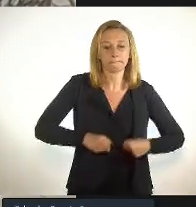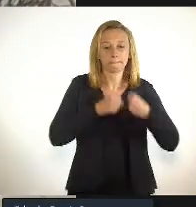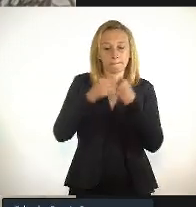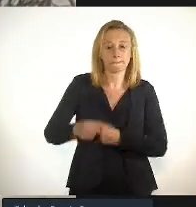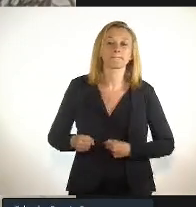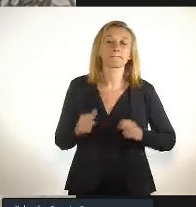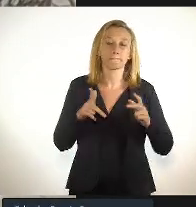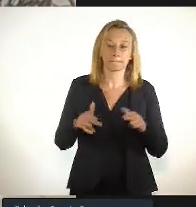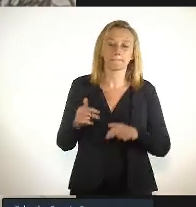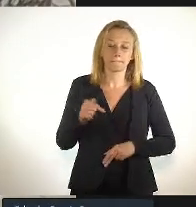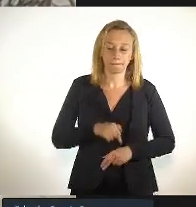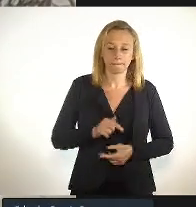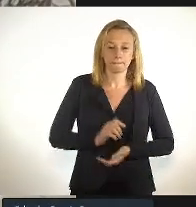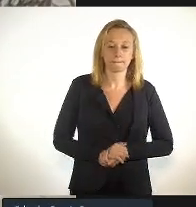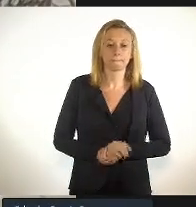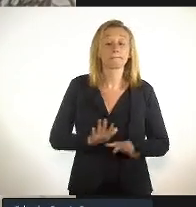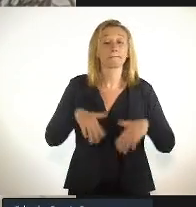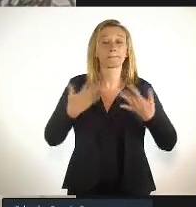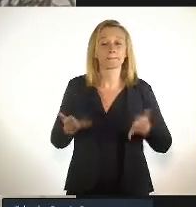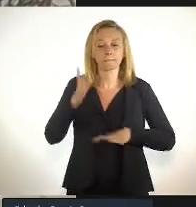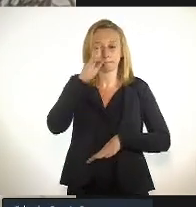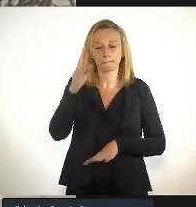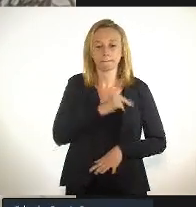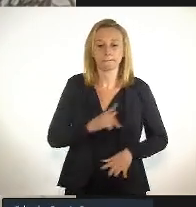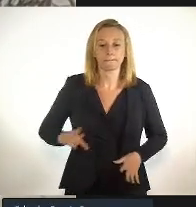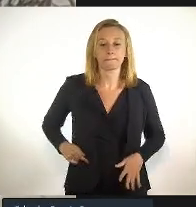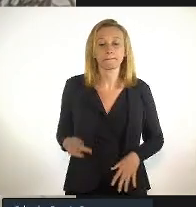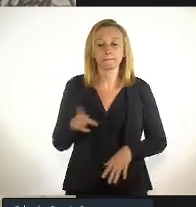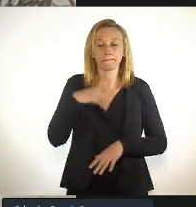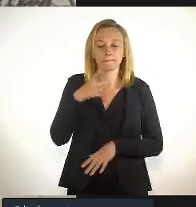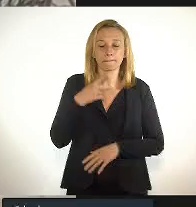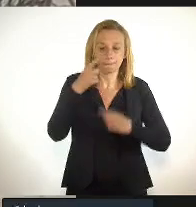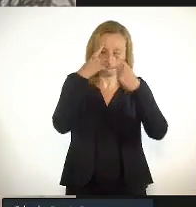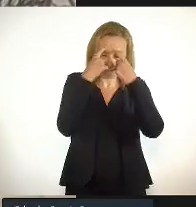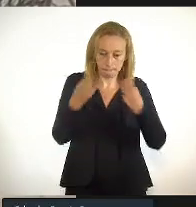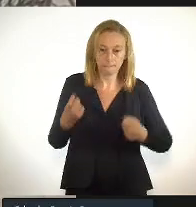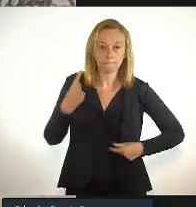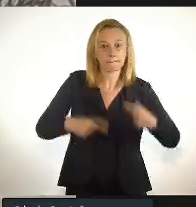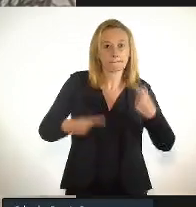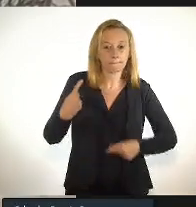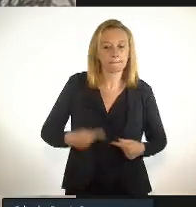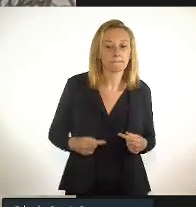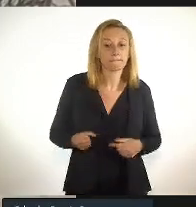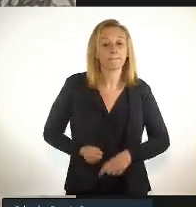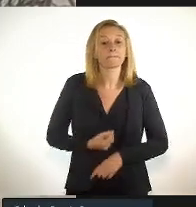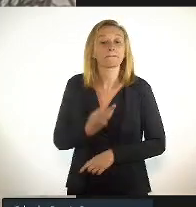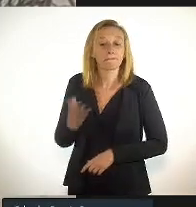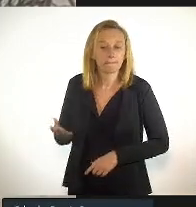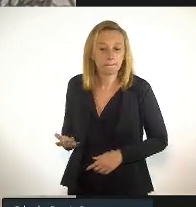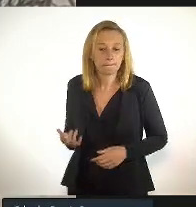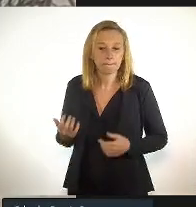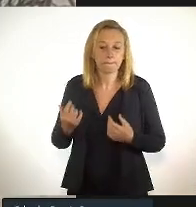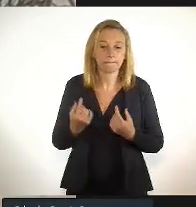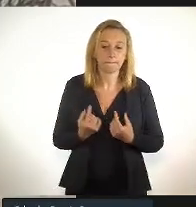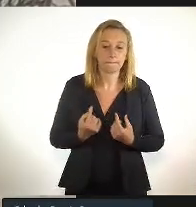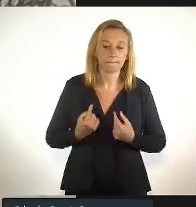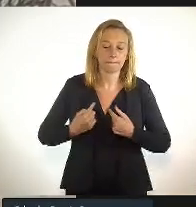como esse. Então, senhor presidente, falamos da violência política, o quanto que ela